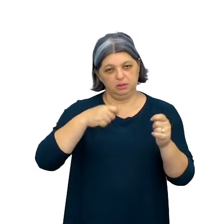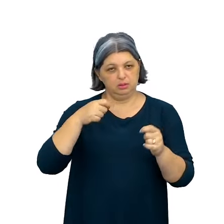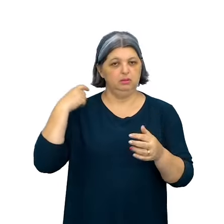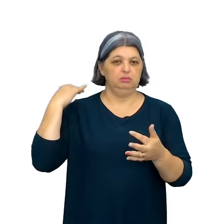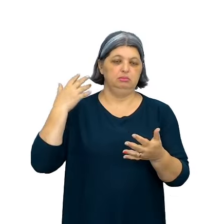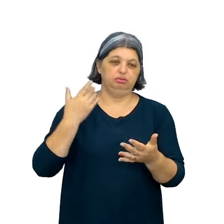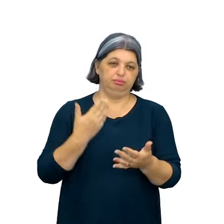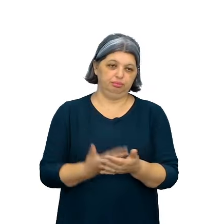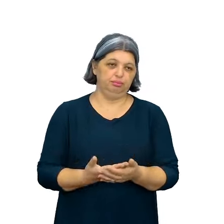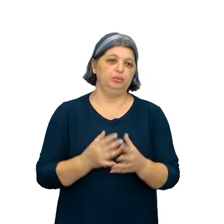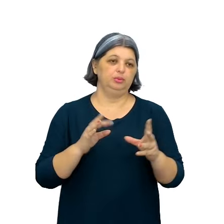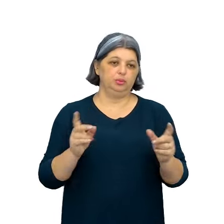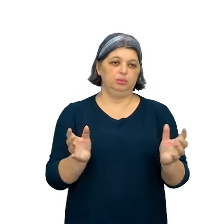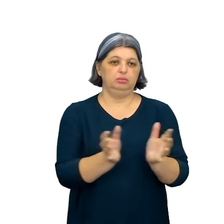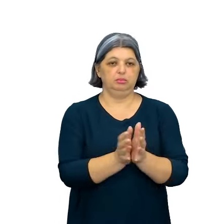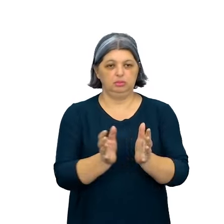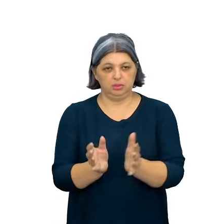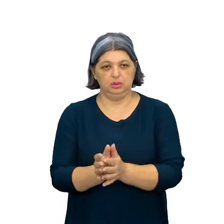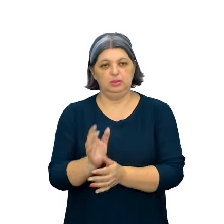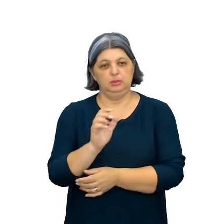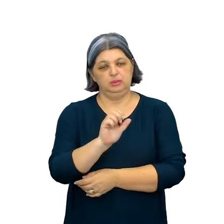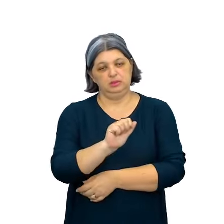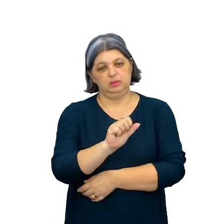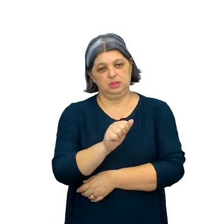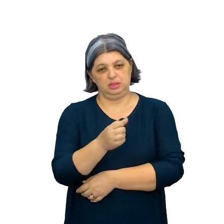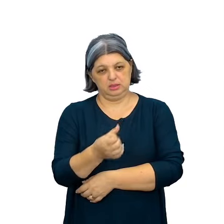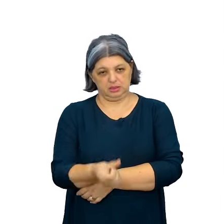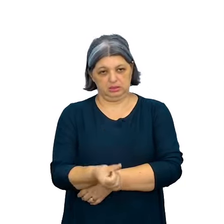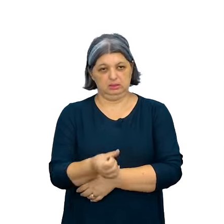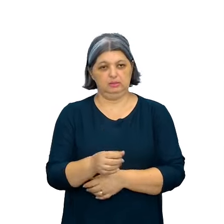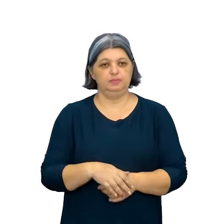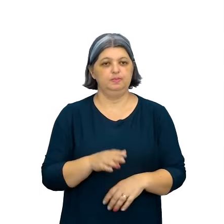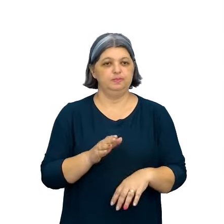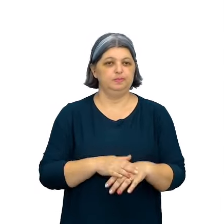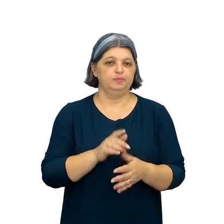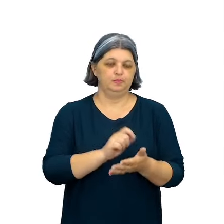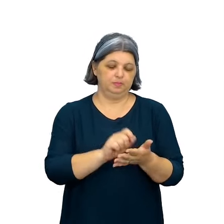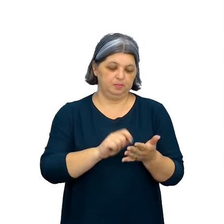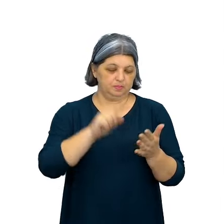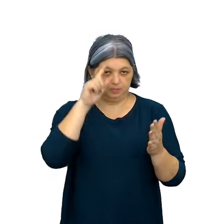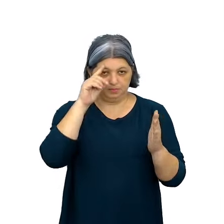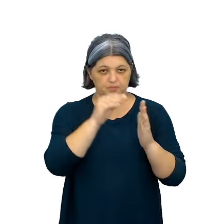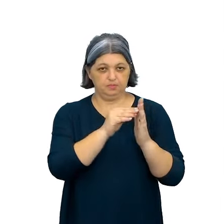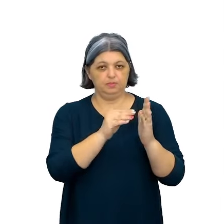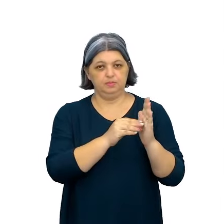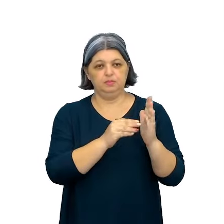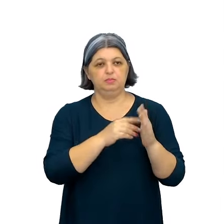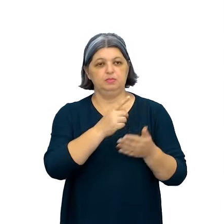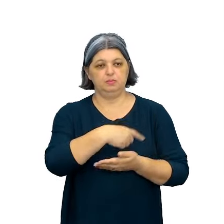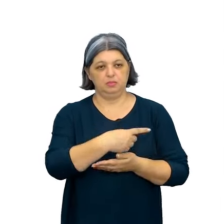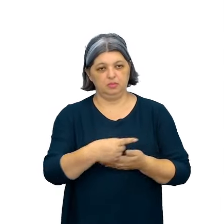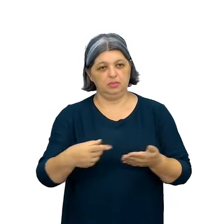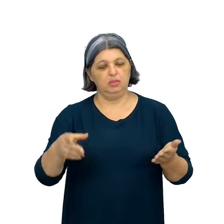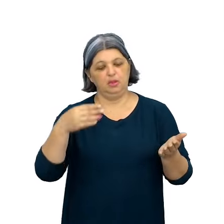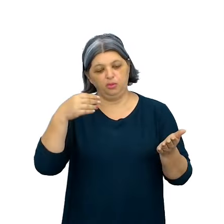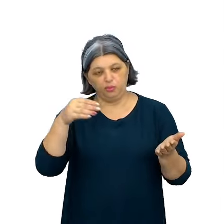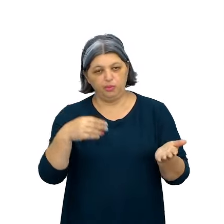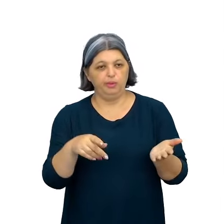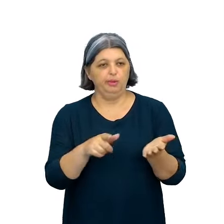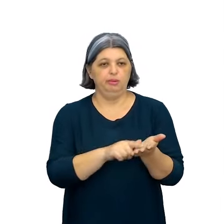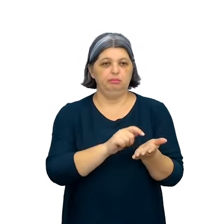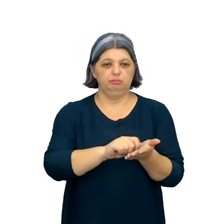da formação de ano-série da sequência de atividade 6, fazer anotações em seu diário de bordo, em seu caderno, folhas avulsas, sobre